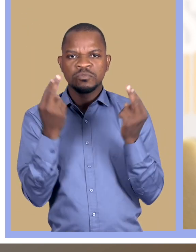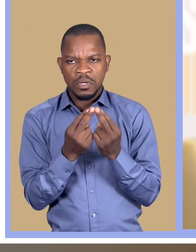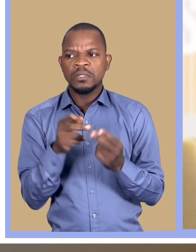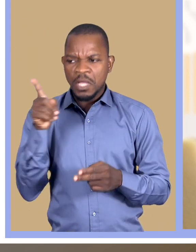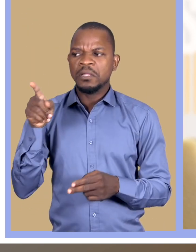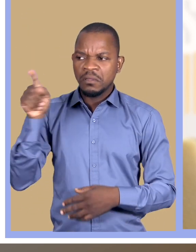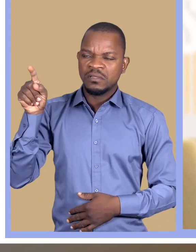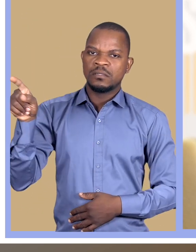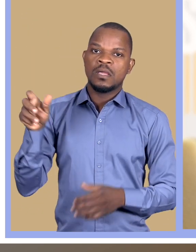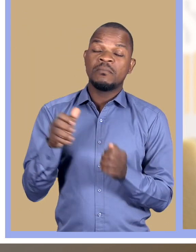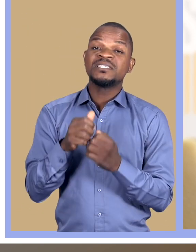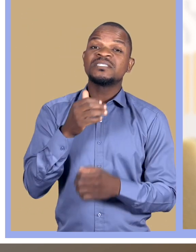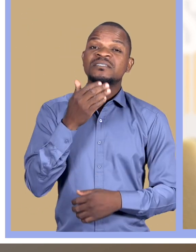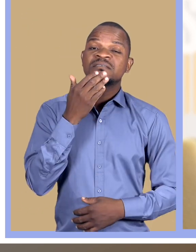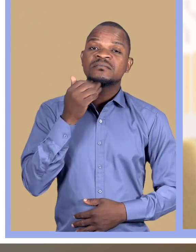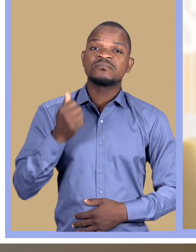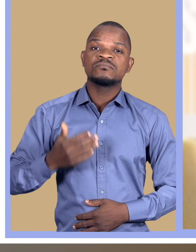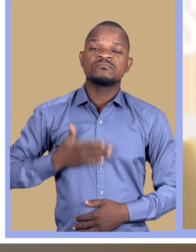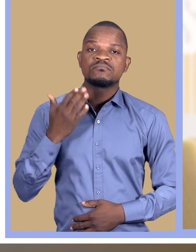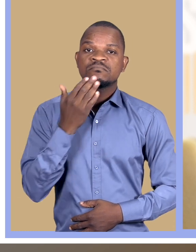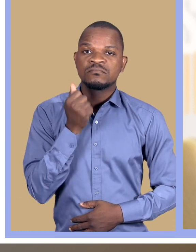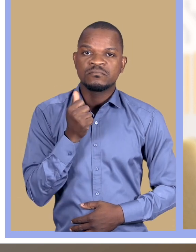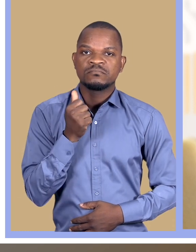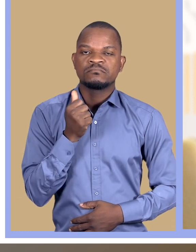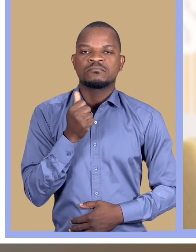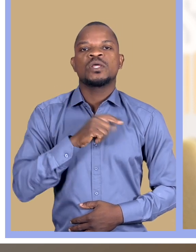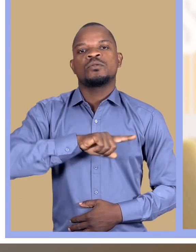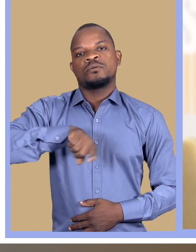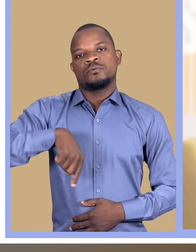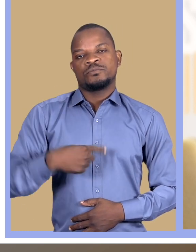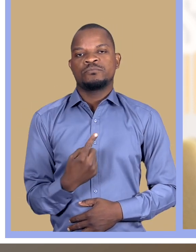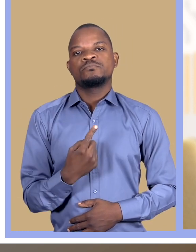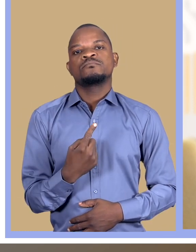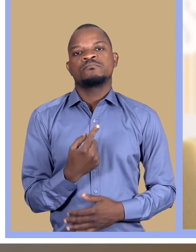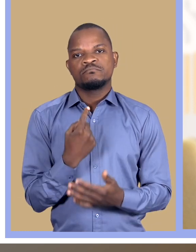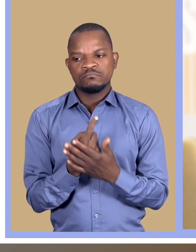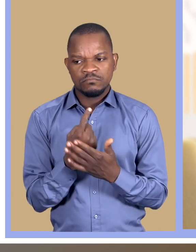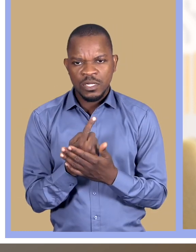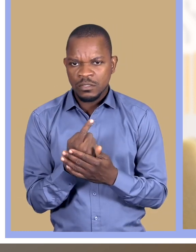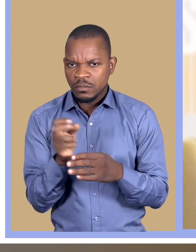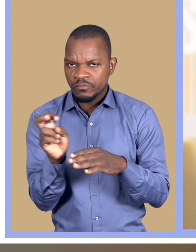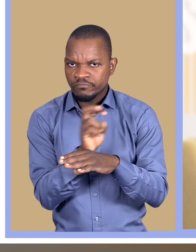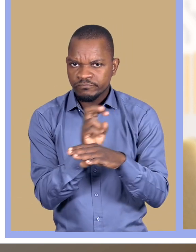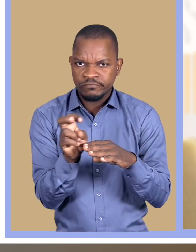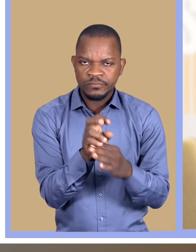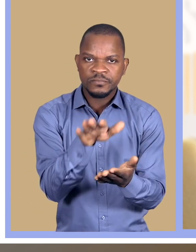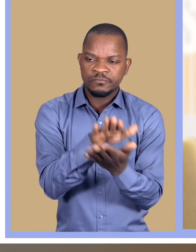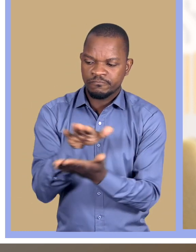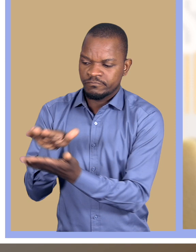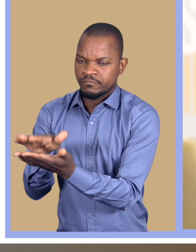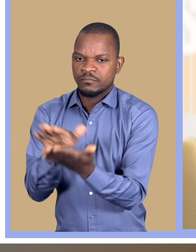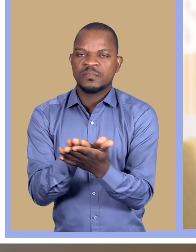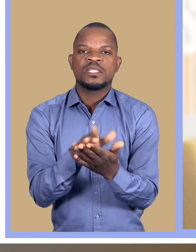terceiro menos para nós, porque nós não temos nenhuma responsabilidade. Cabe a nós deitar o lixo em lugares impróprios e os outros que